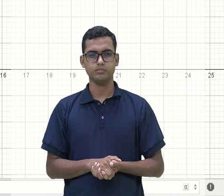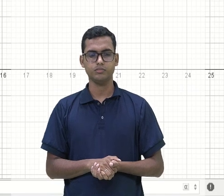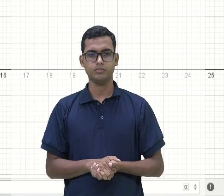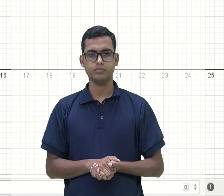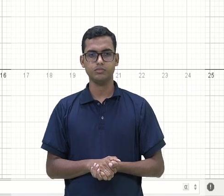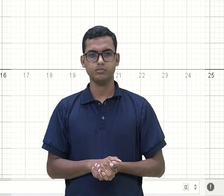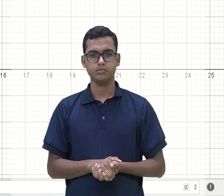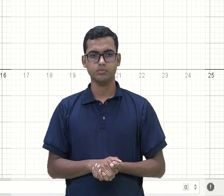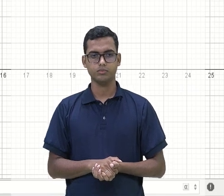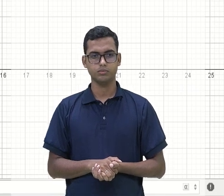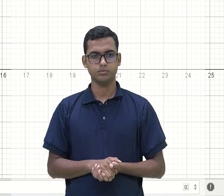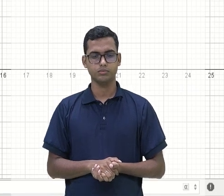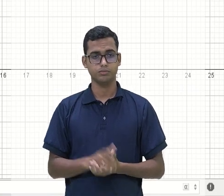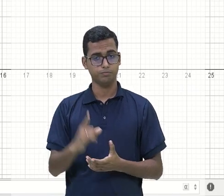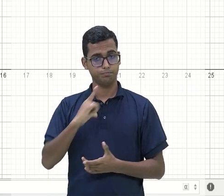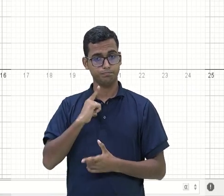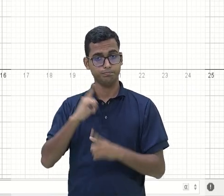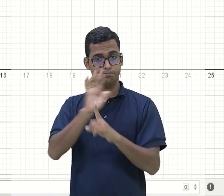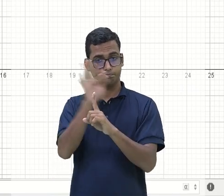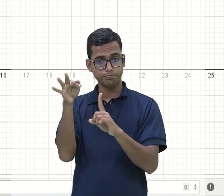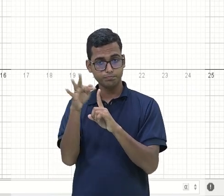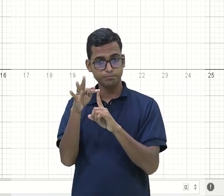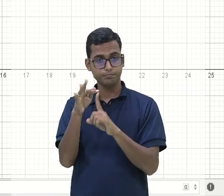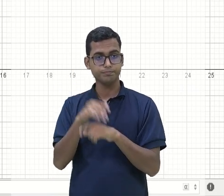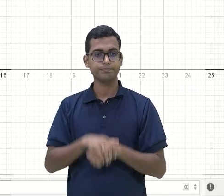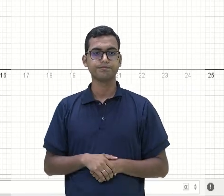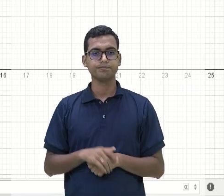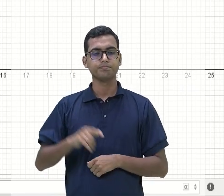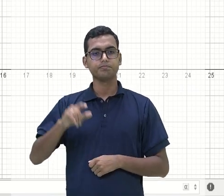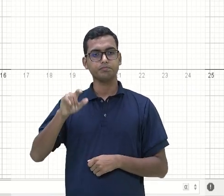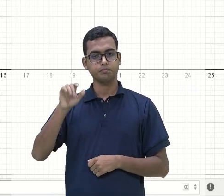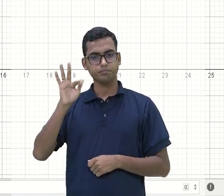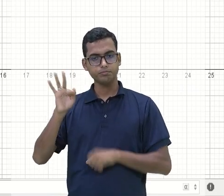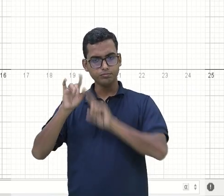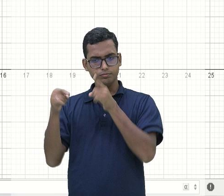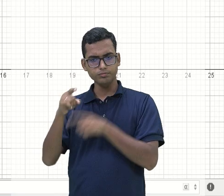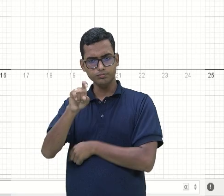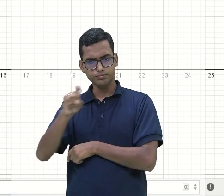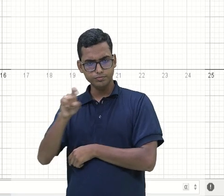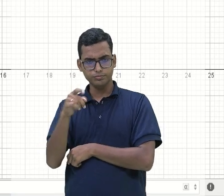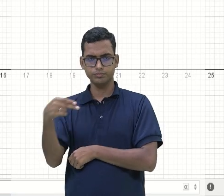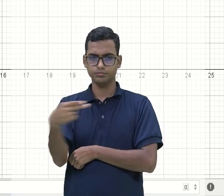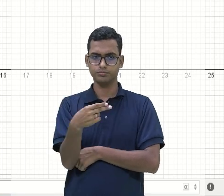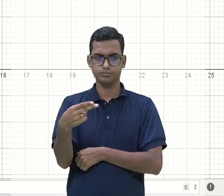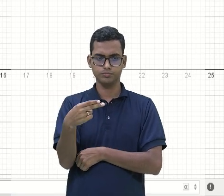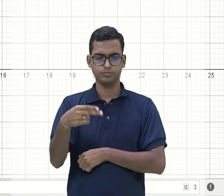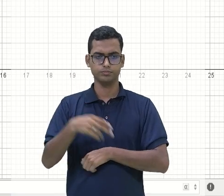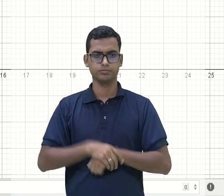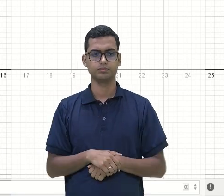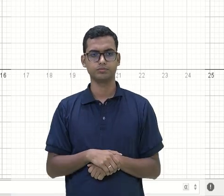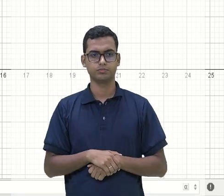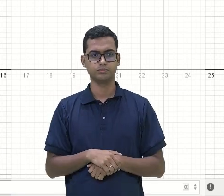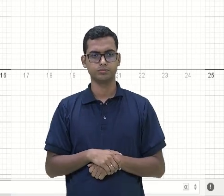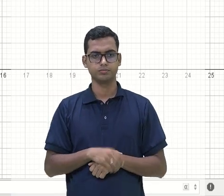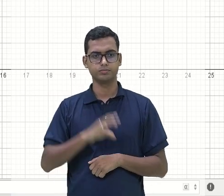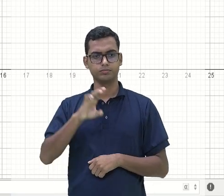Então, nós temos que a função f de x é igual ao logaritmo